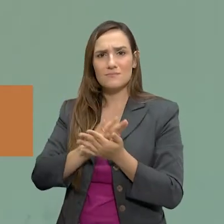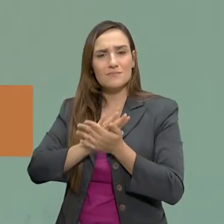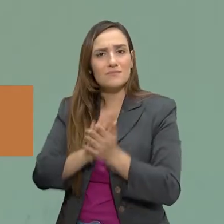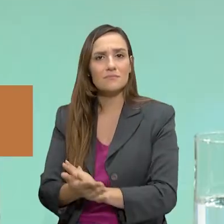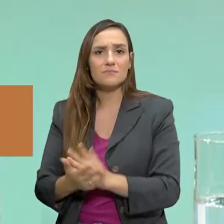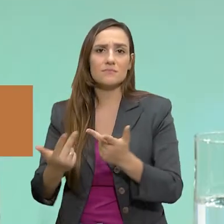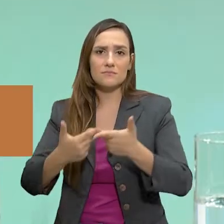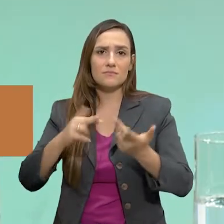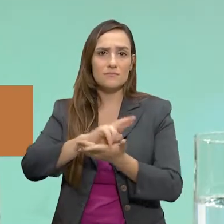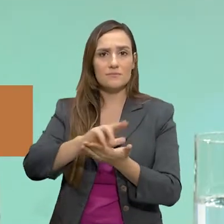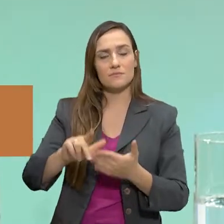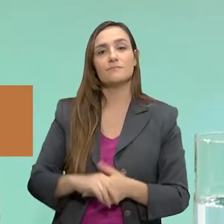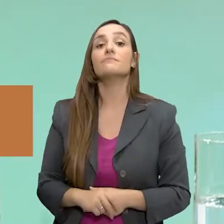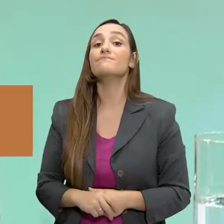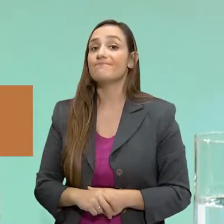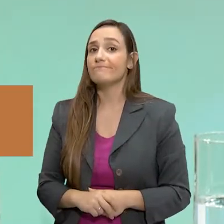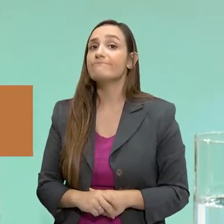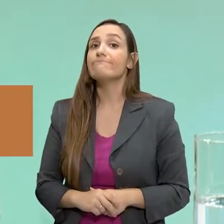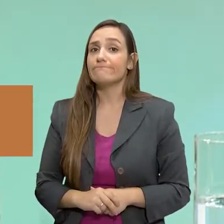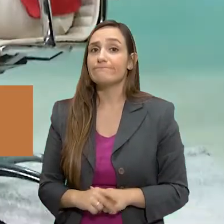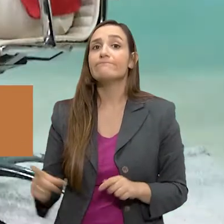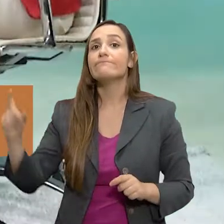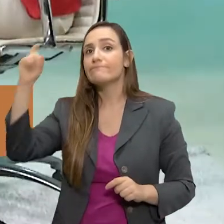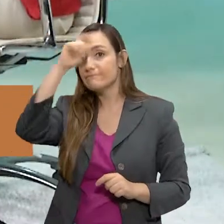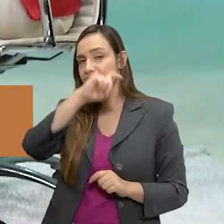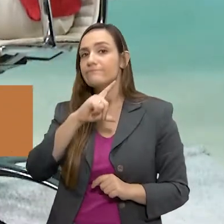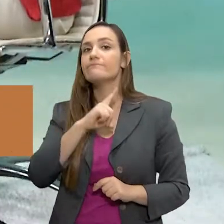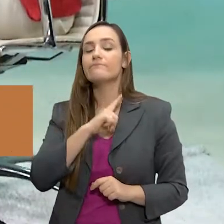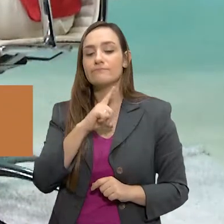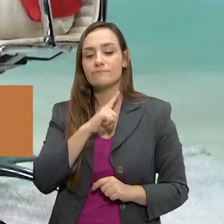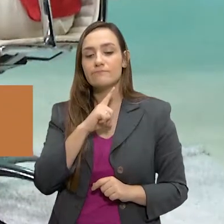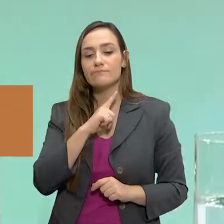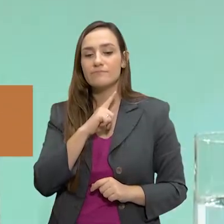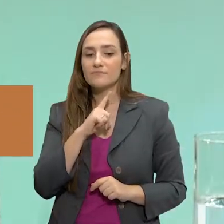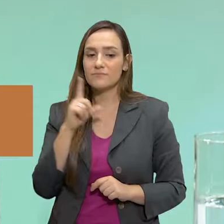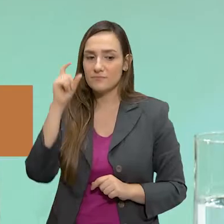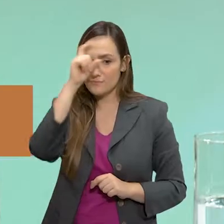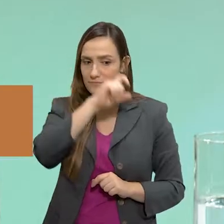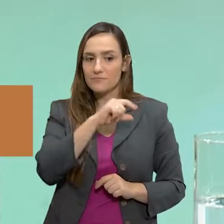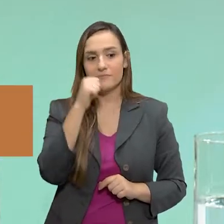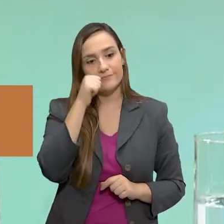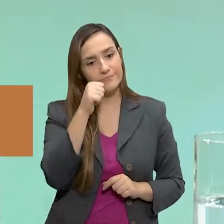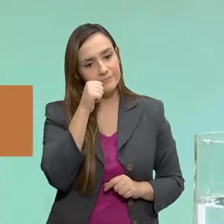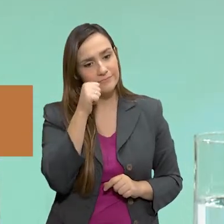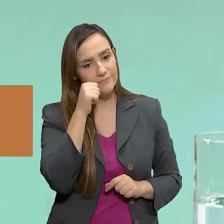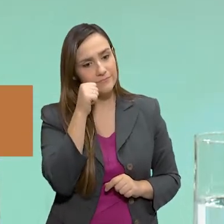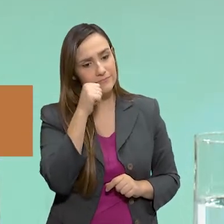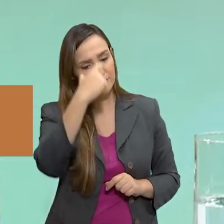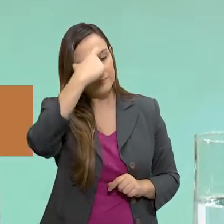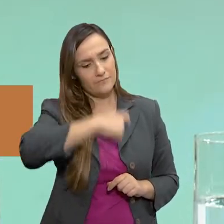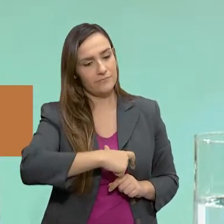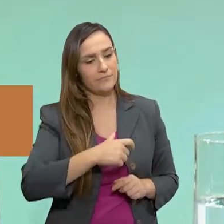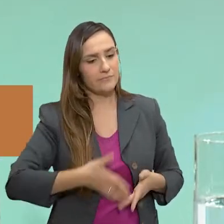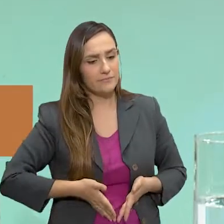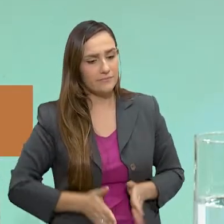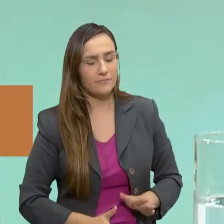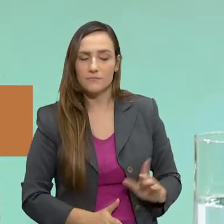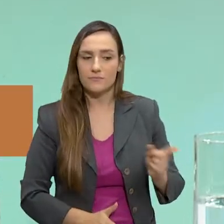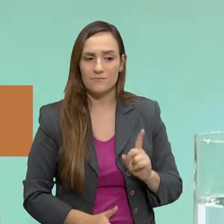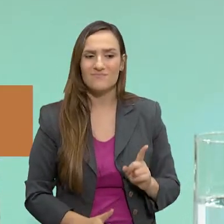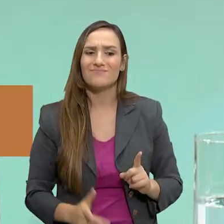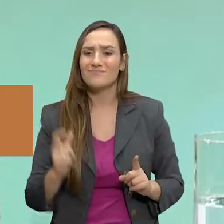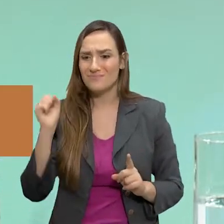às mulheres. Isso é bem difícil nascer mulher. Não, é fácil nascer mulher, é difícil viver sendo mulher,